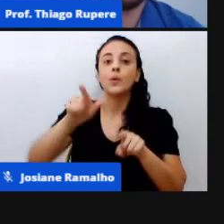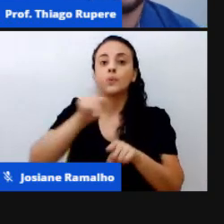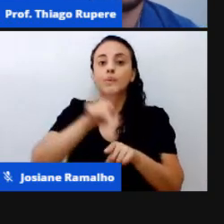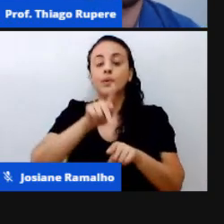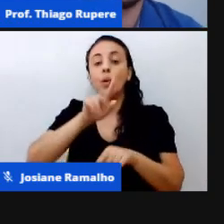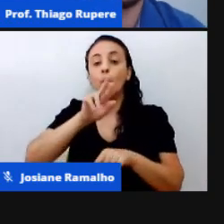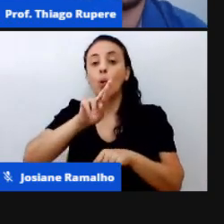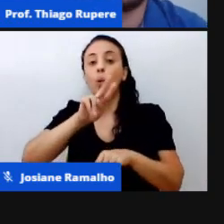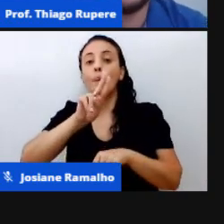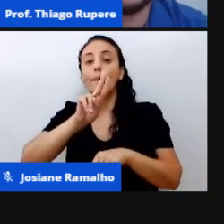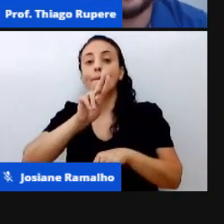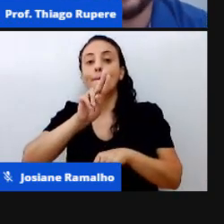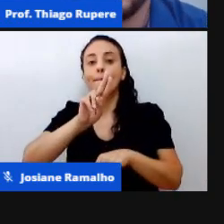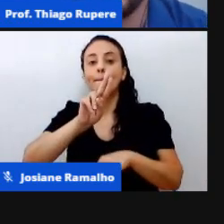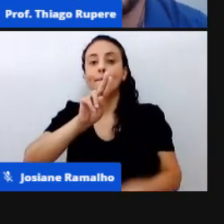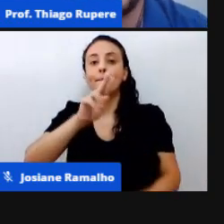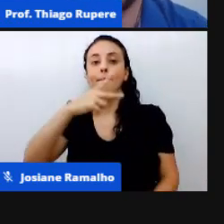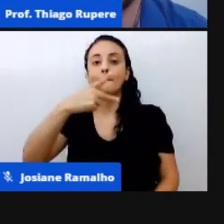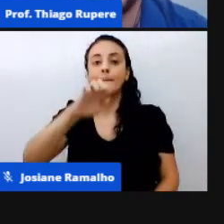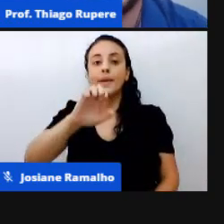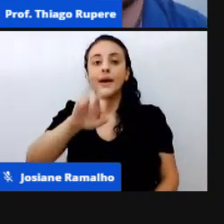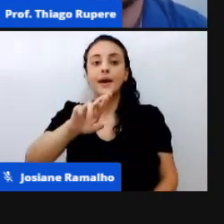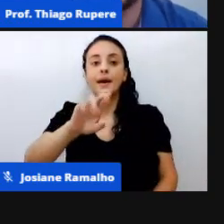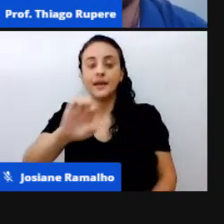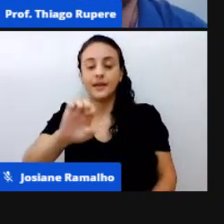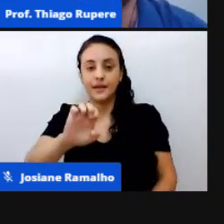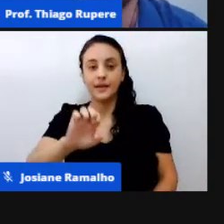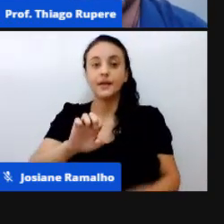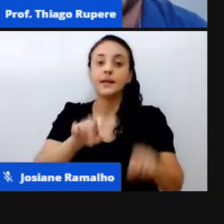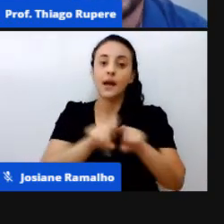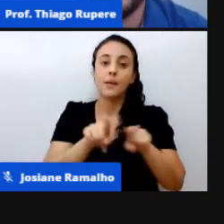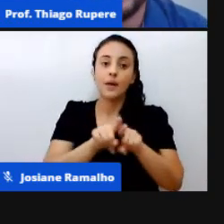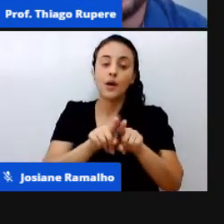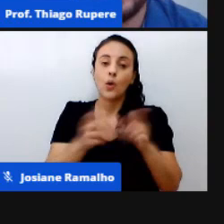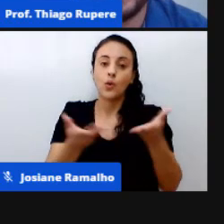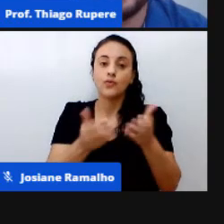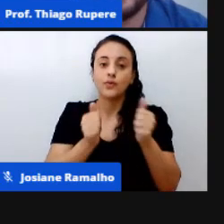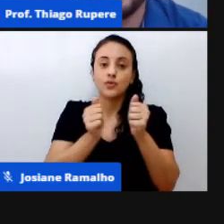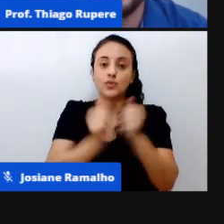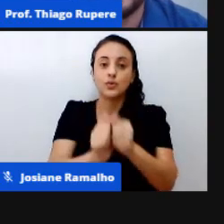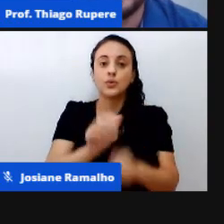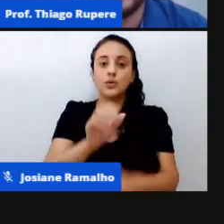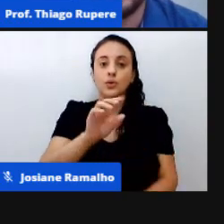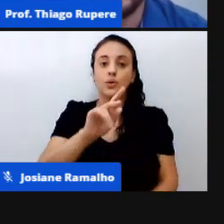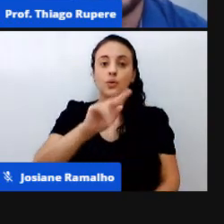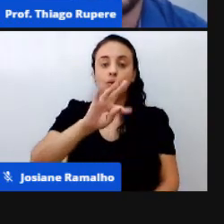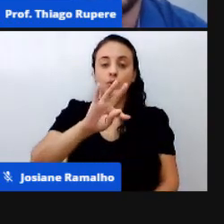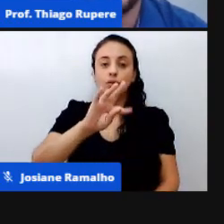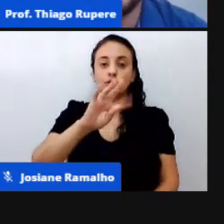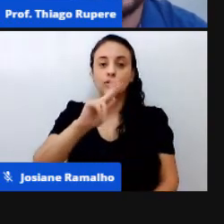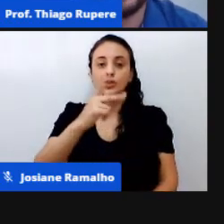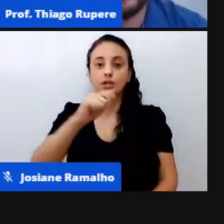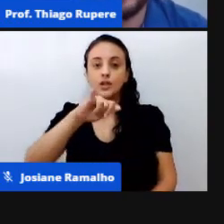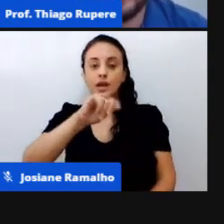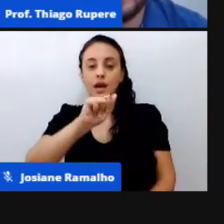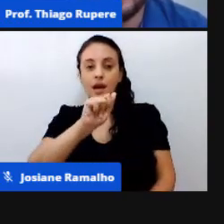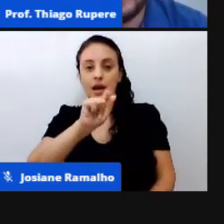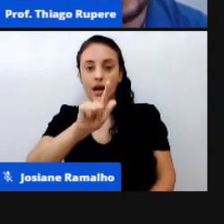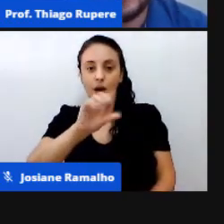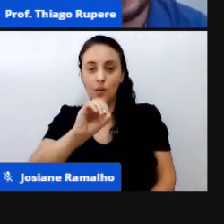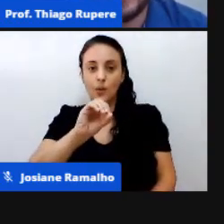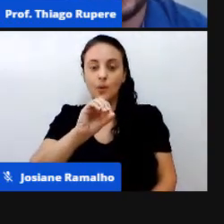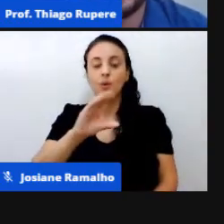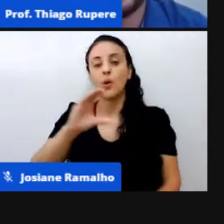Nós, todos, né, claro, da equipe, todos que eu mencionei, têm participação ativa. Hoje ficamos só nós